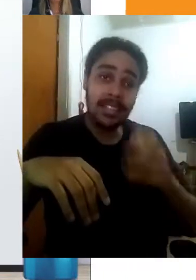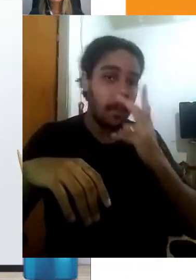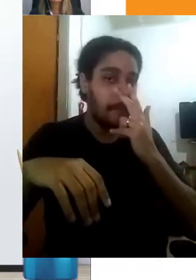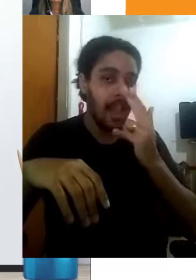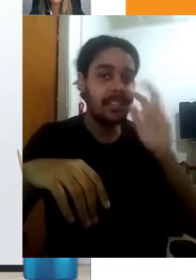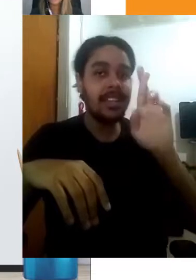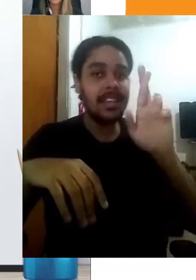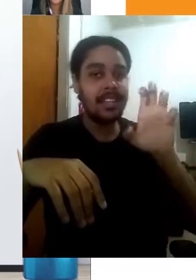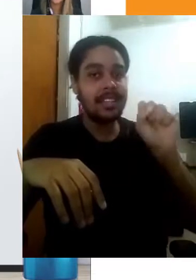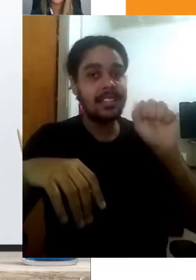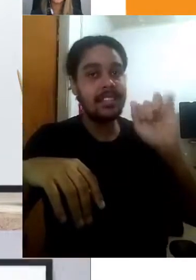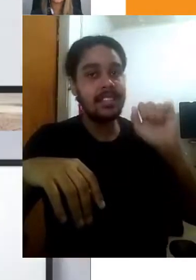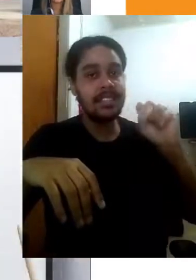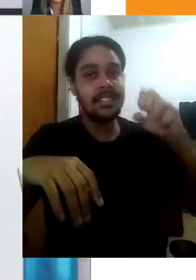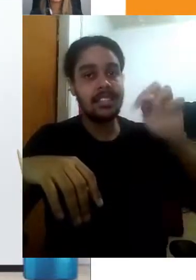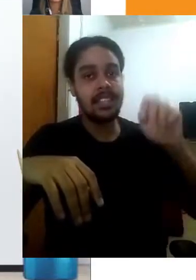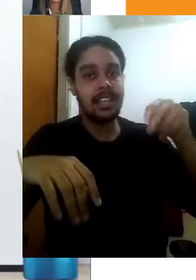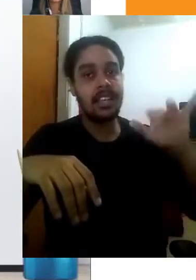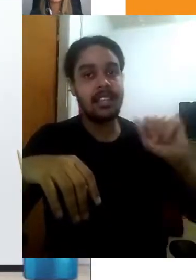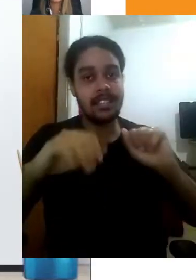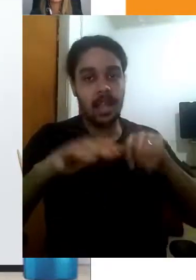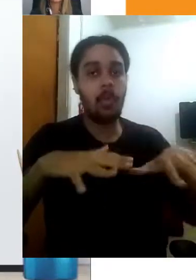uma resistência ao movimento.